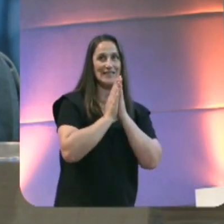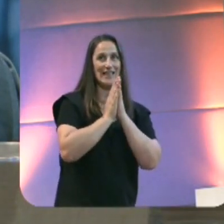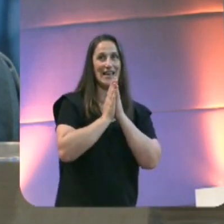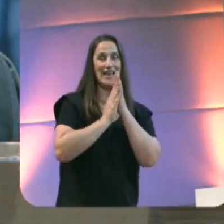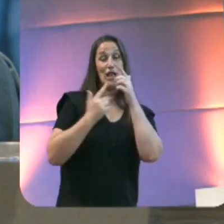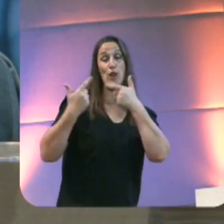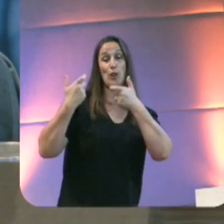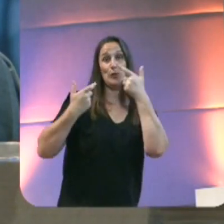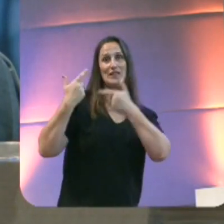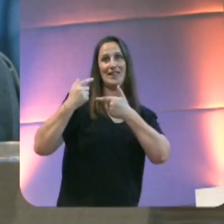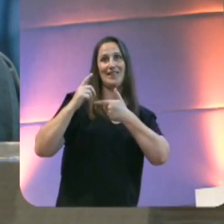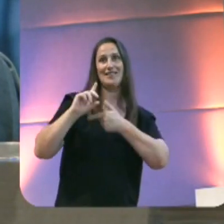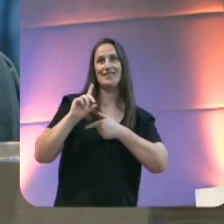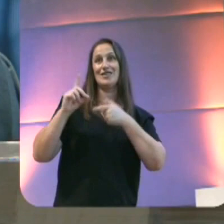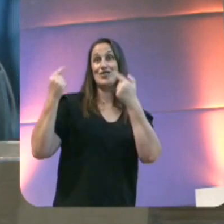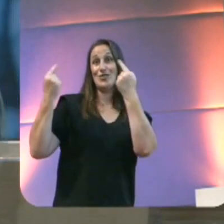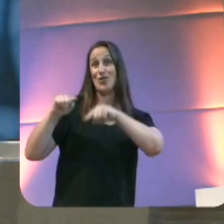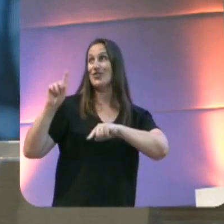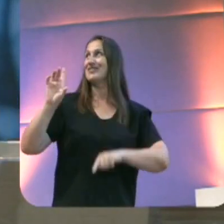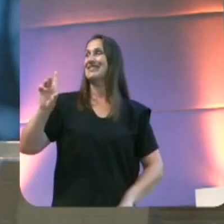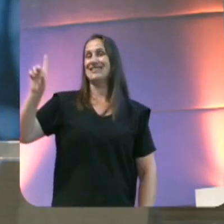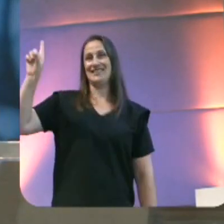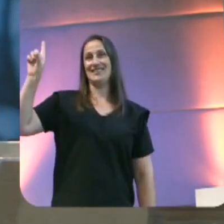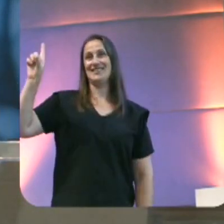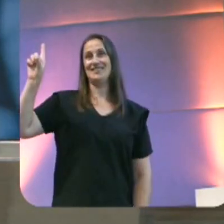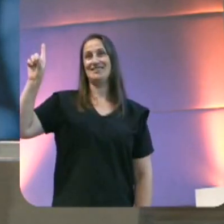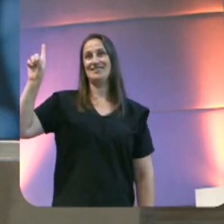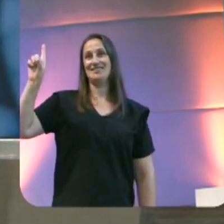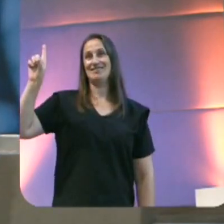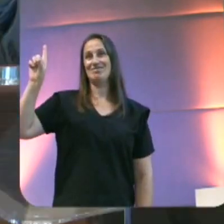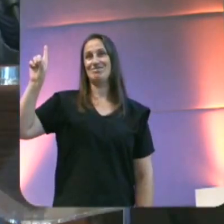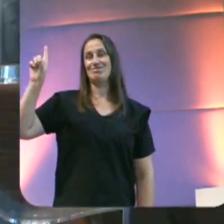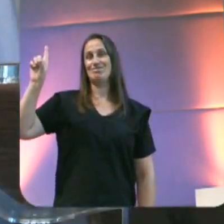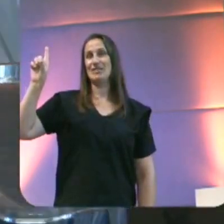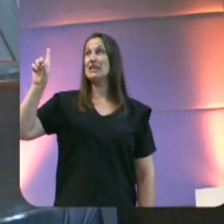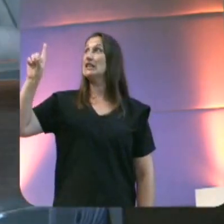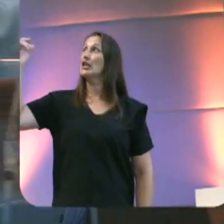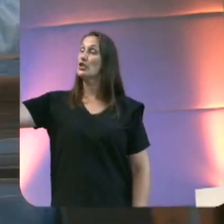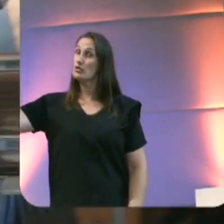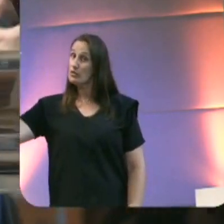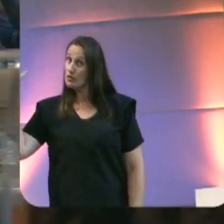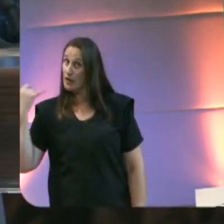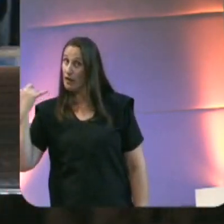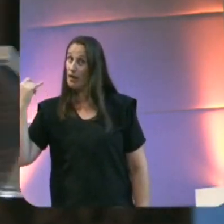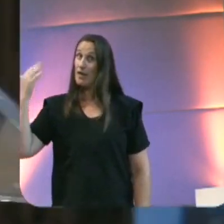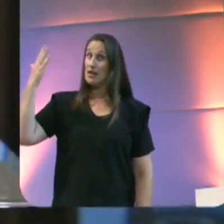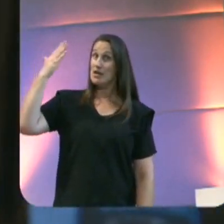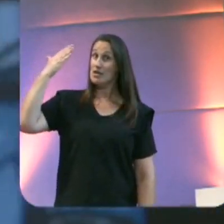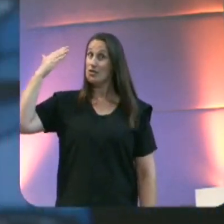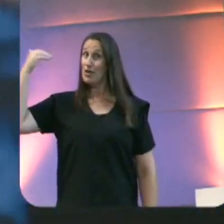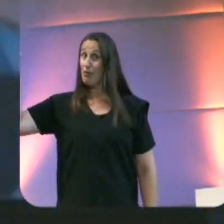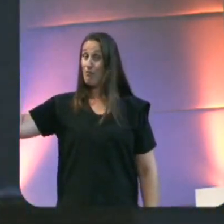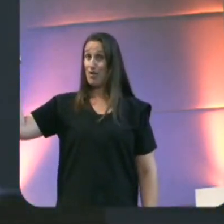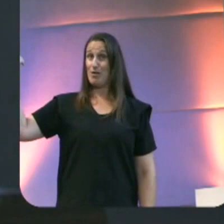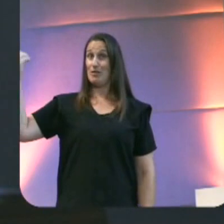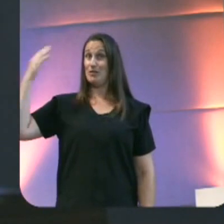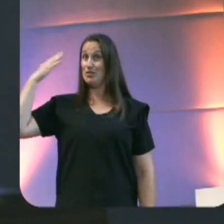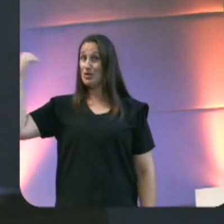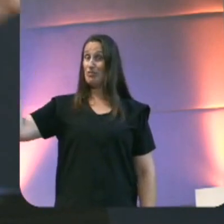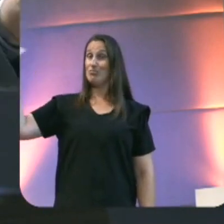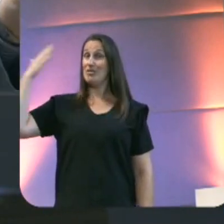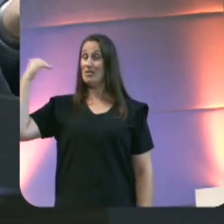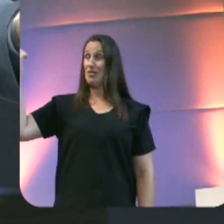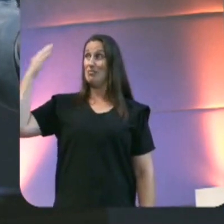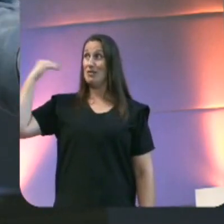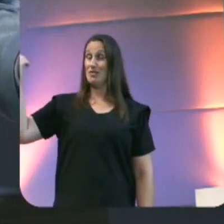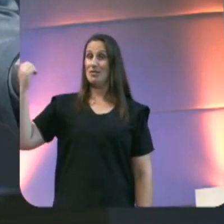do Espírito. Essa voz do Espírito pode ser o chamado de Deus ou o trabalho de Deus na direção de